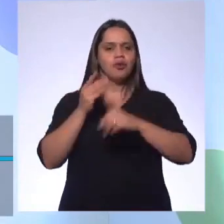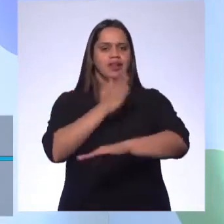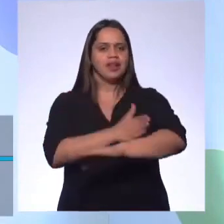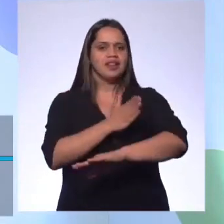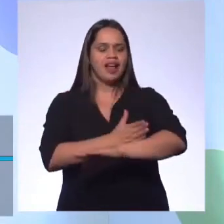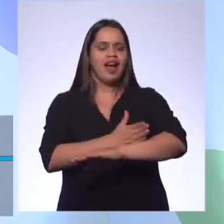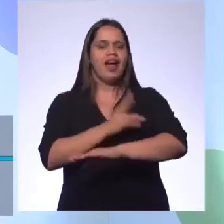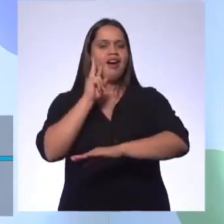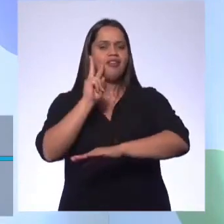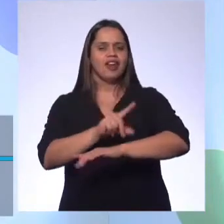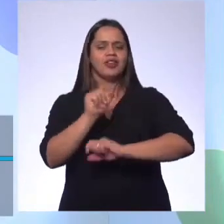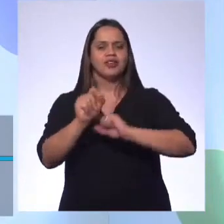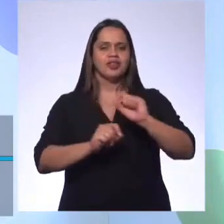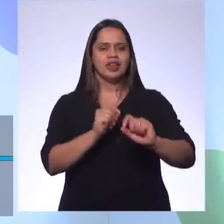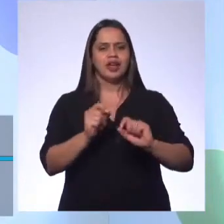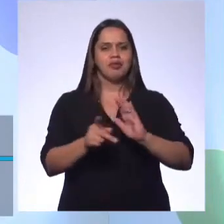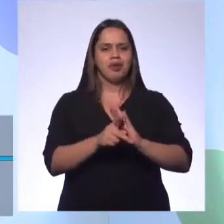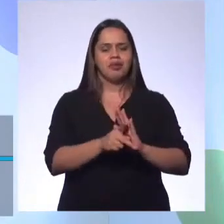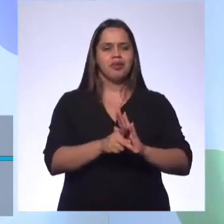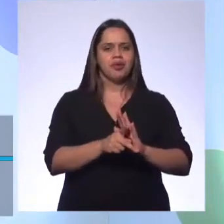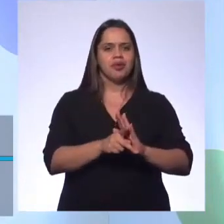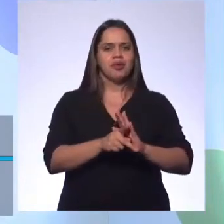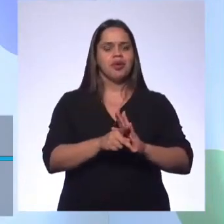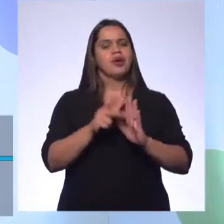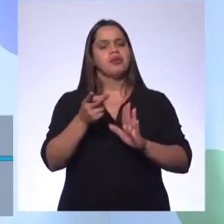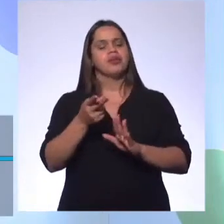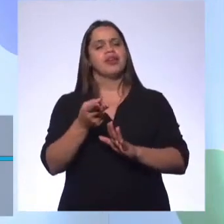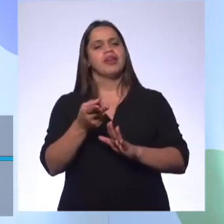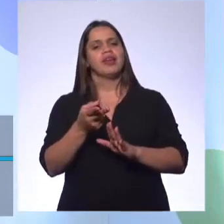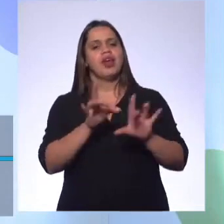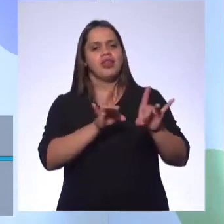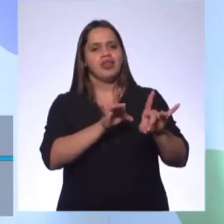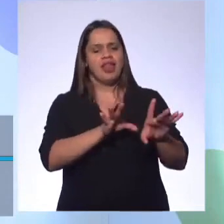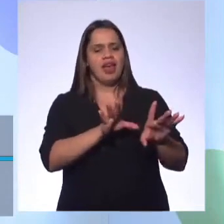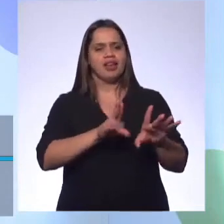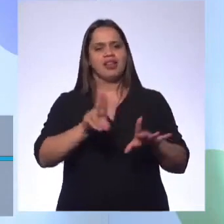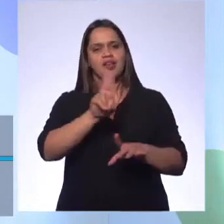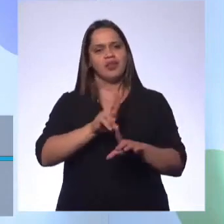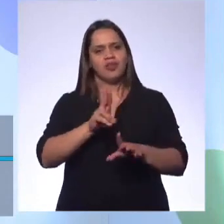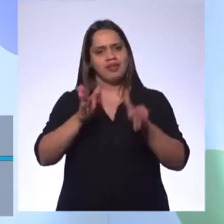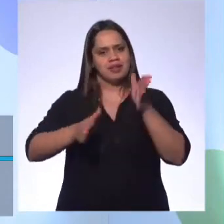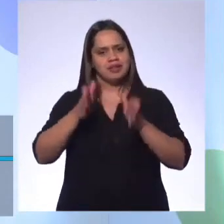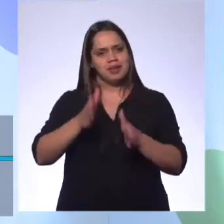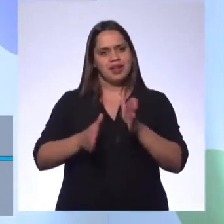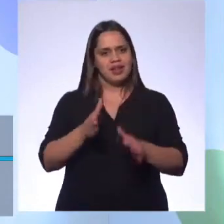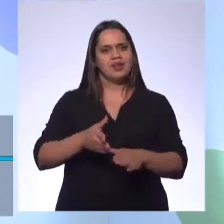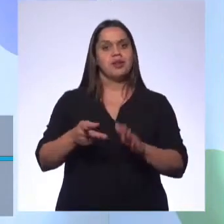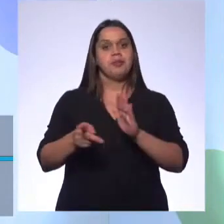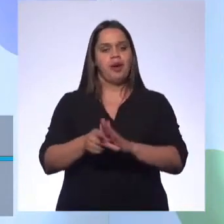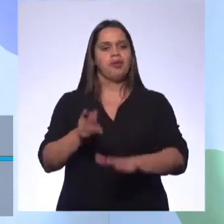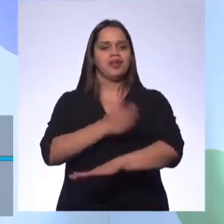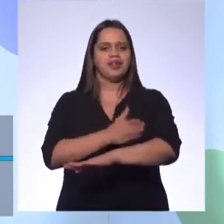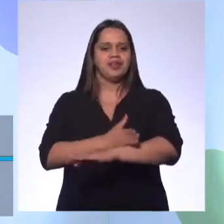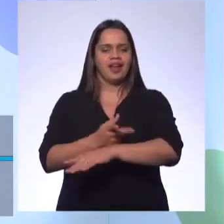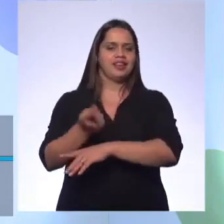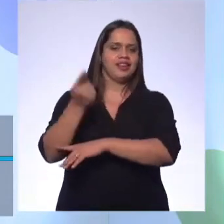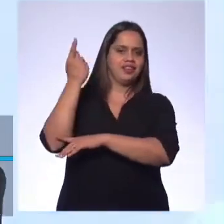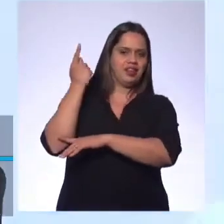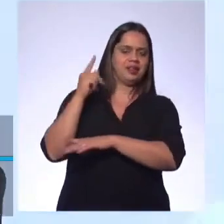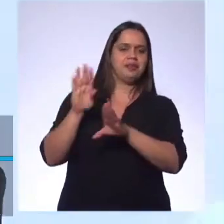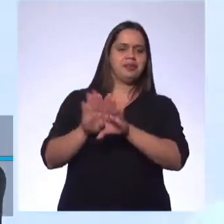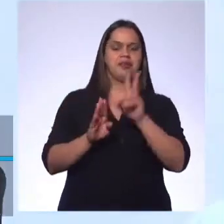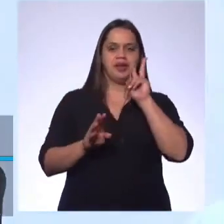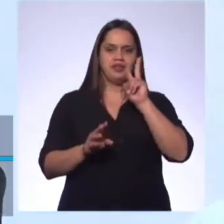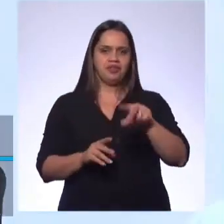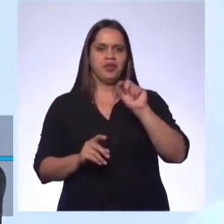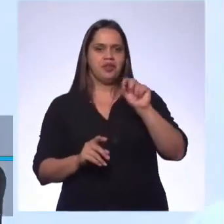está reconhecendo pela técnica e tecnologia os elementos deste período da Idade Média e da antiguidade. Então, era aí que